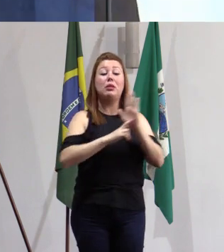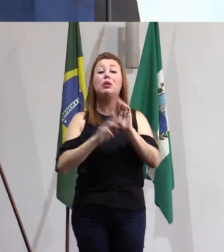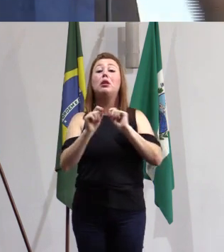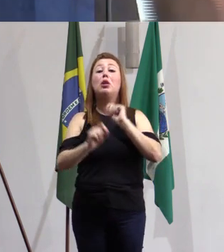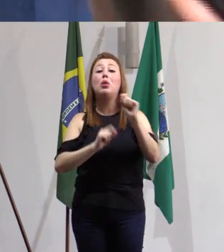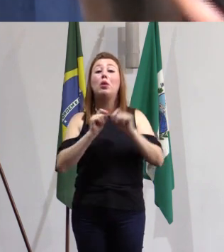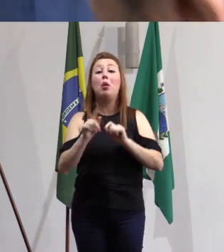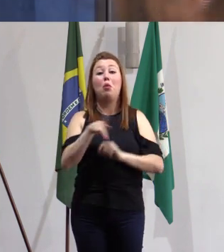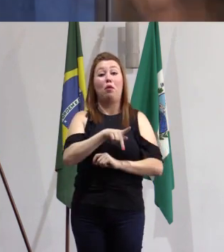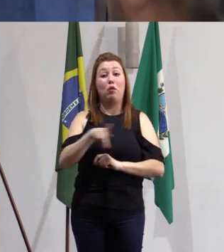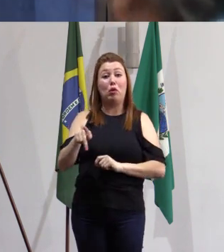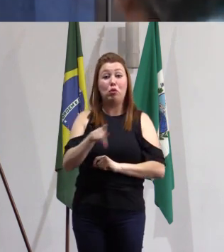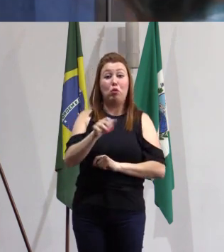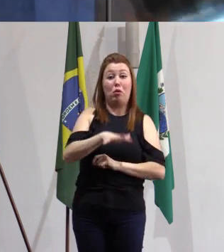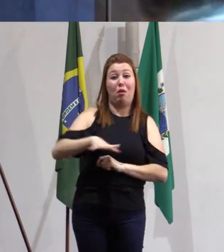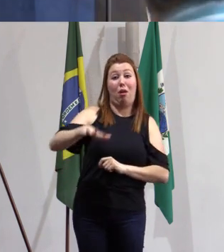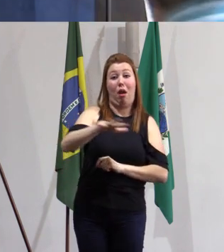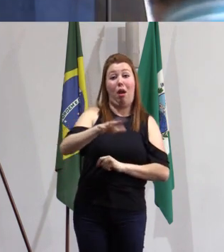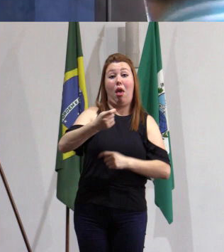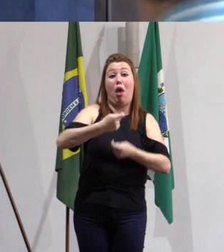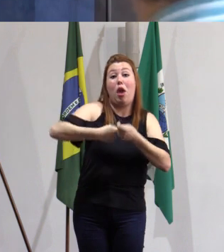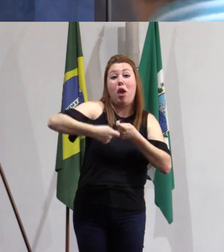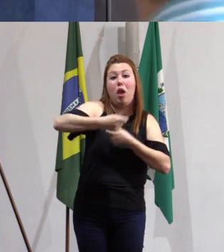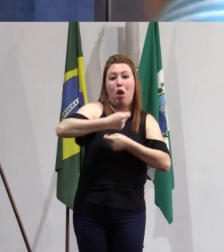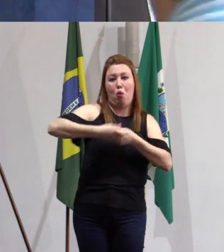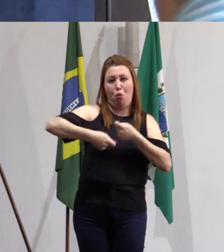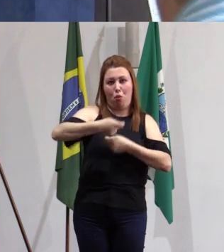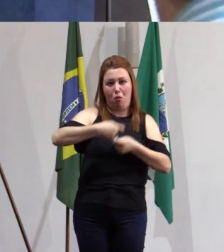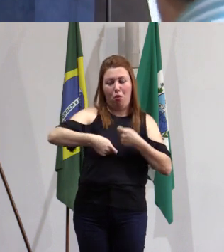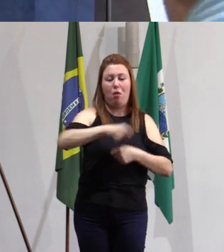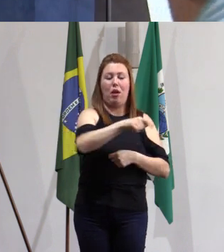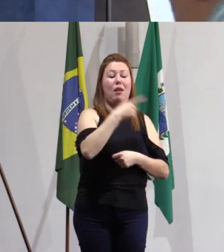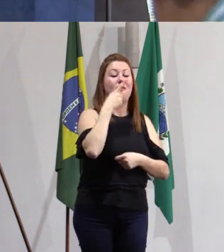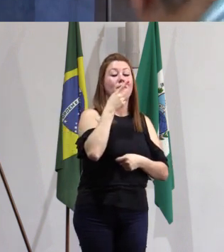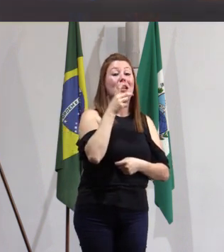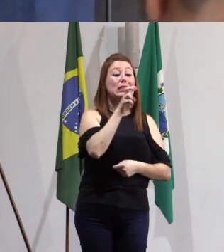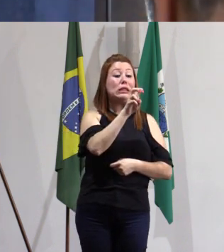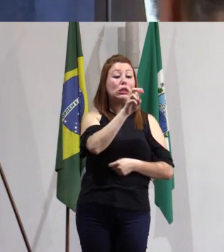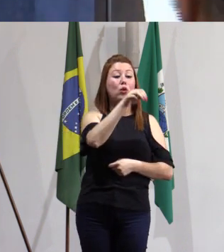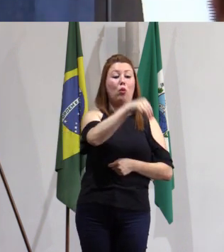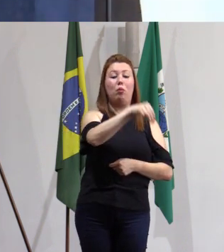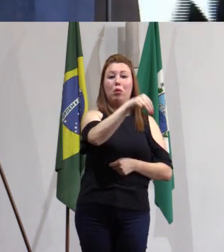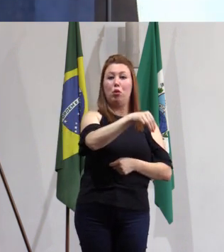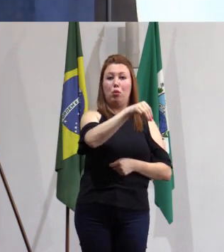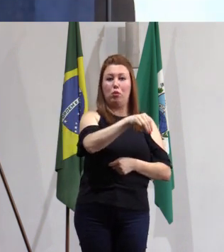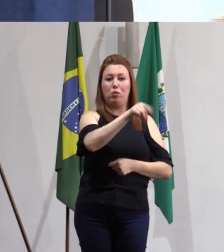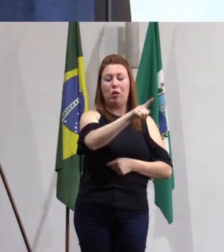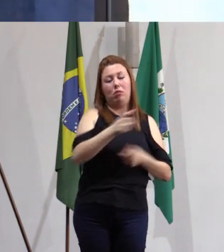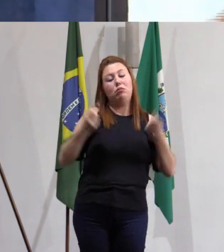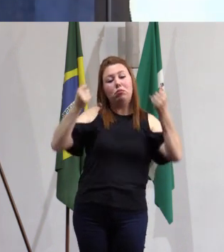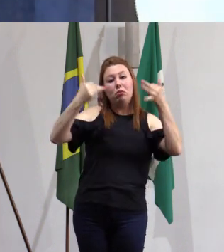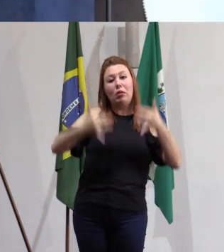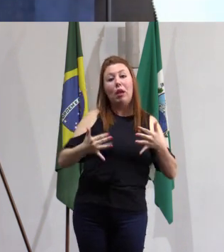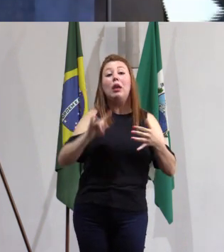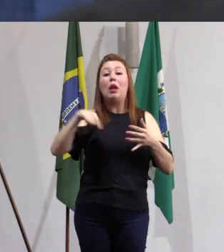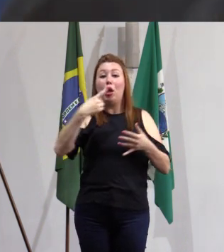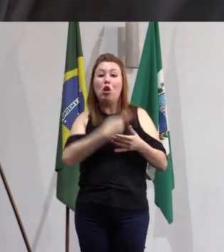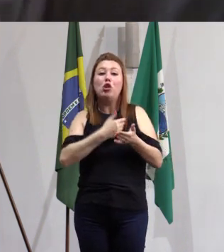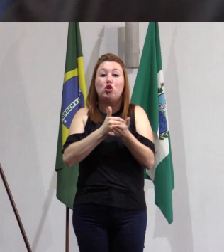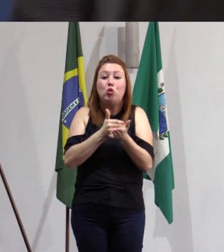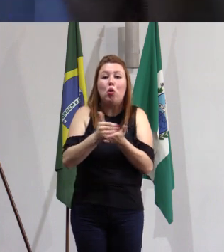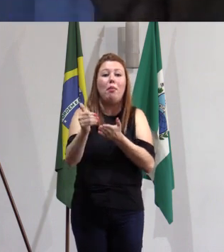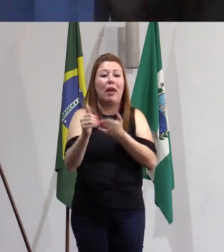estudou bastante essa proposta, fale por 5 minutos, e agora nós começamos, enfim, essa fase